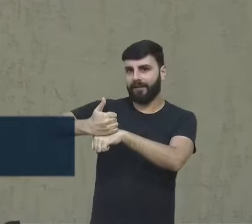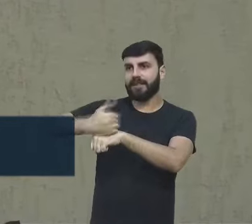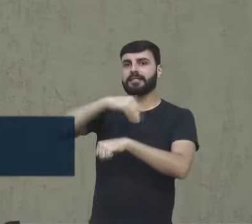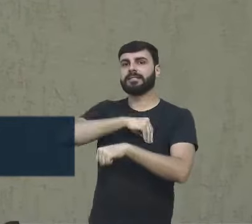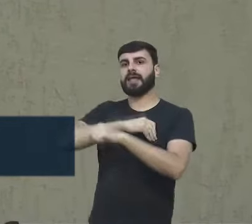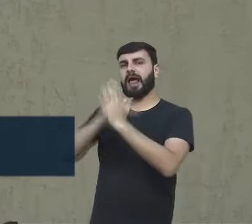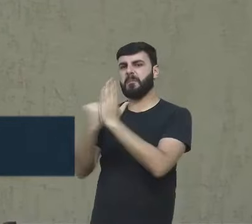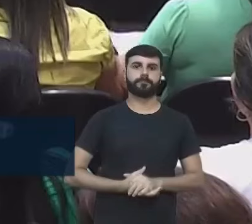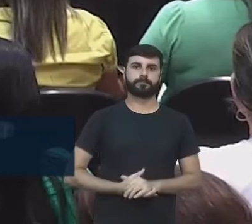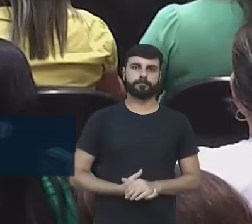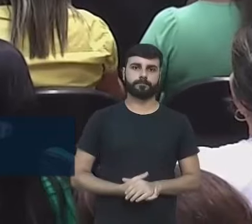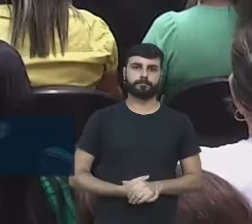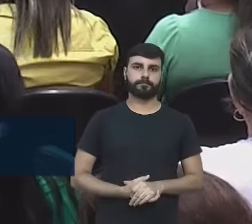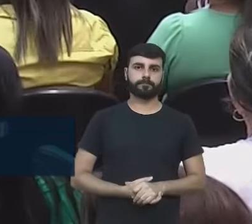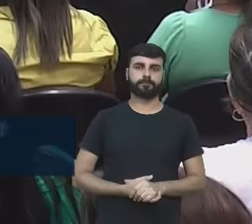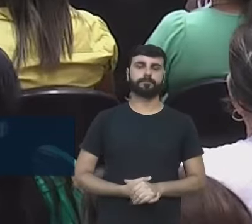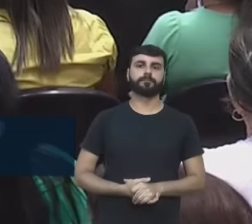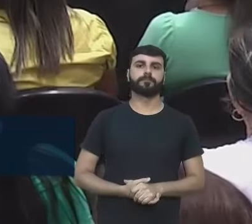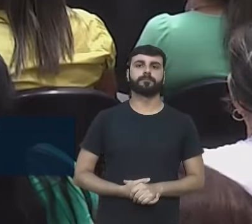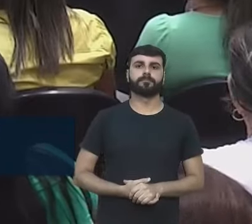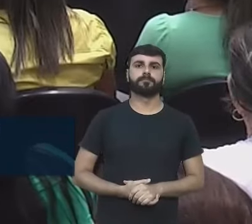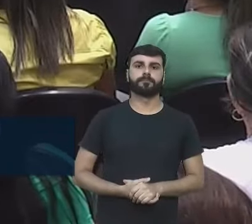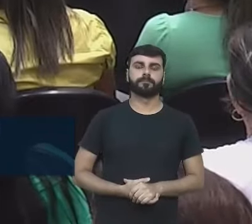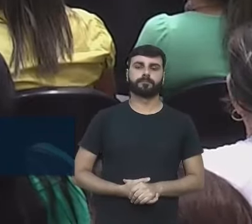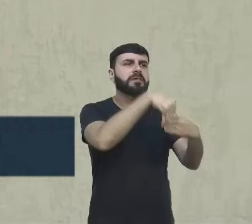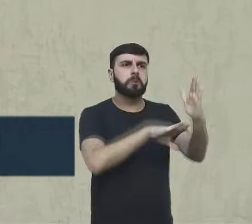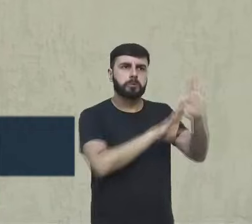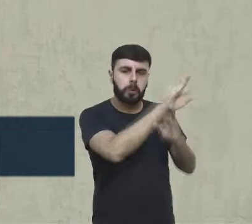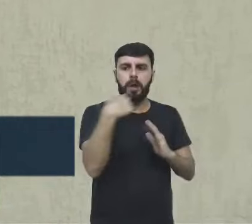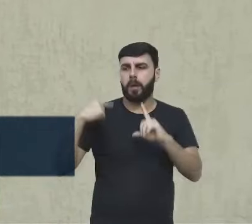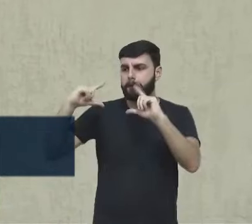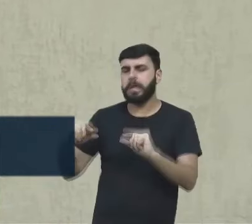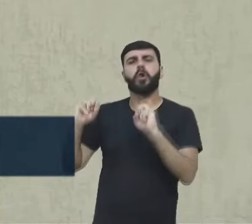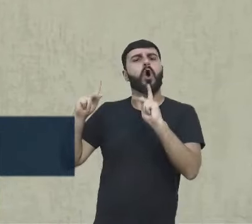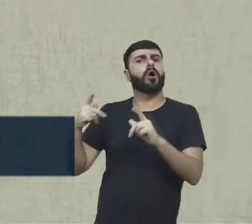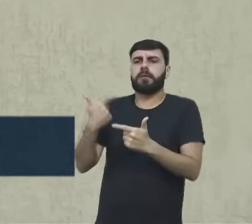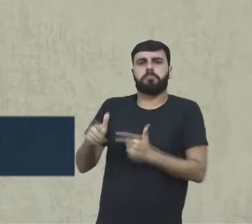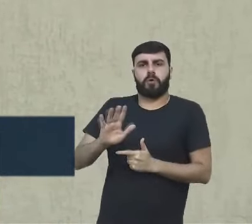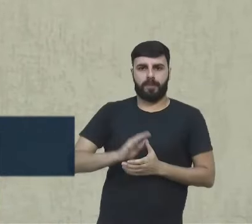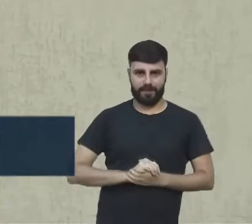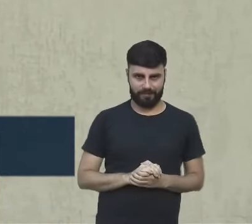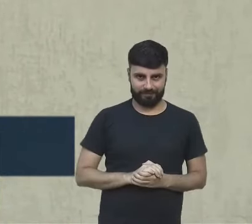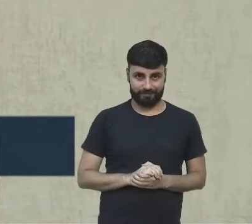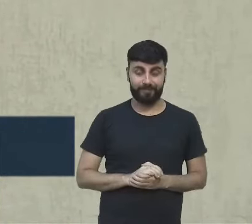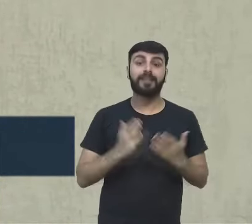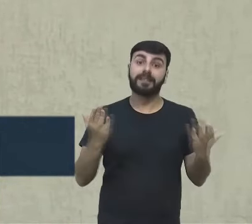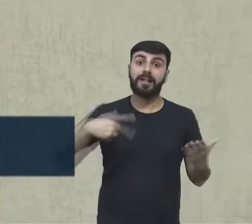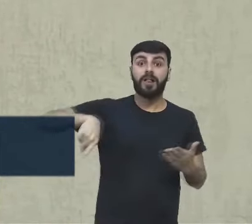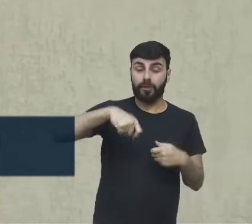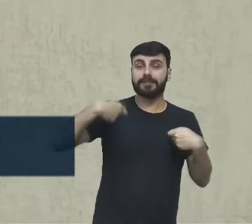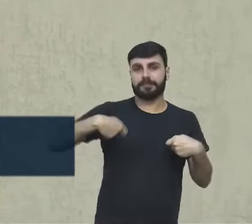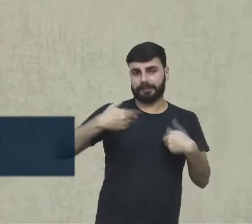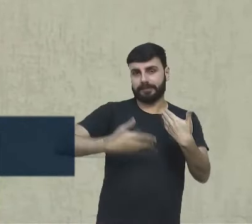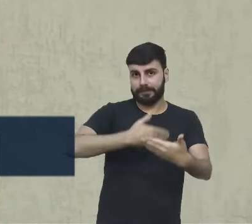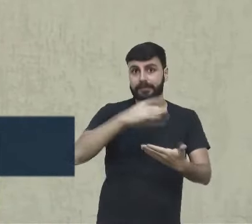com 12.000 por mês ainda na palavra livre o vereador Marcos Fialho questionou a falta de Participação Popular em outros